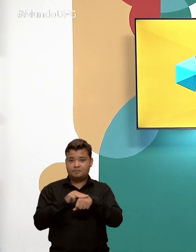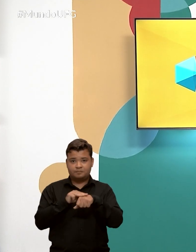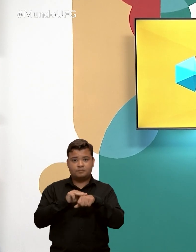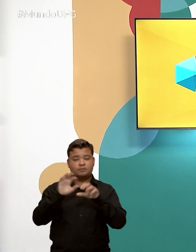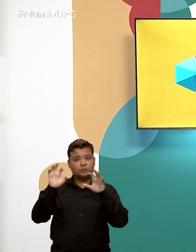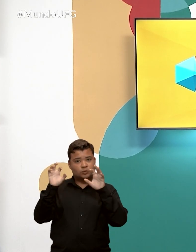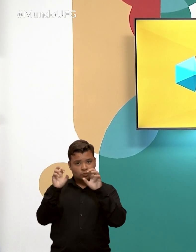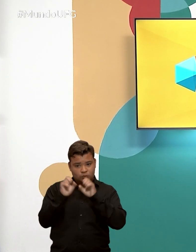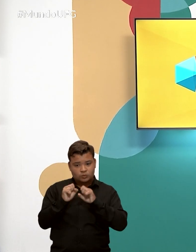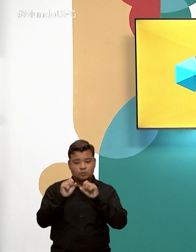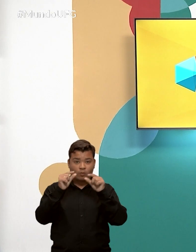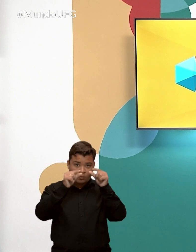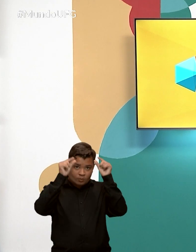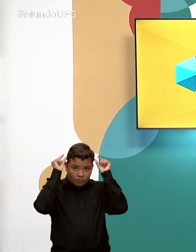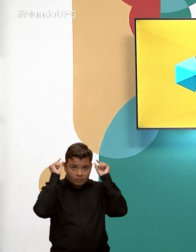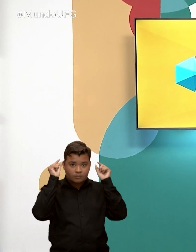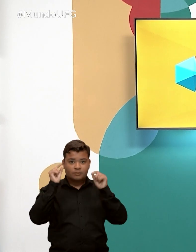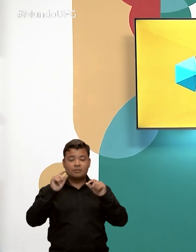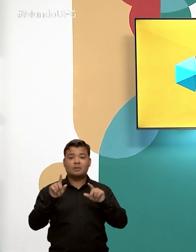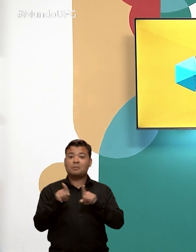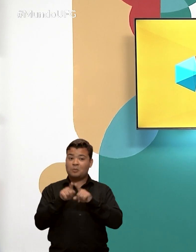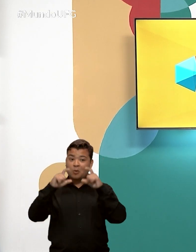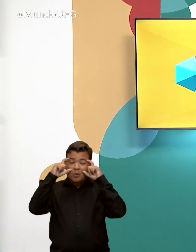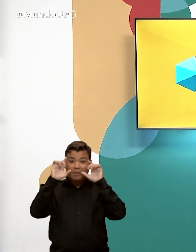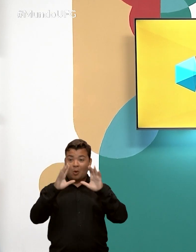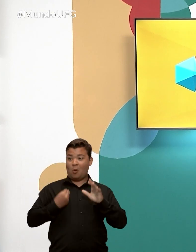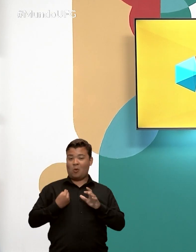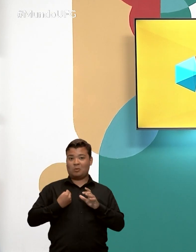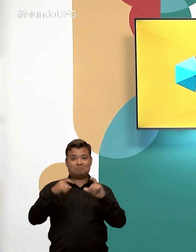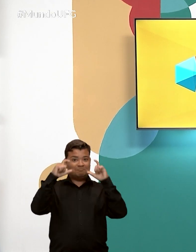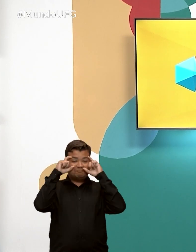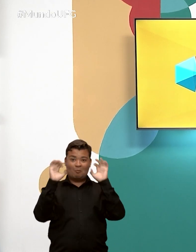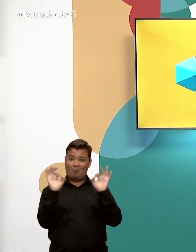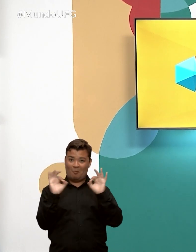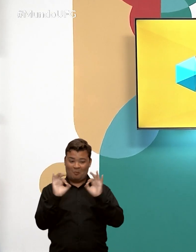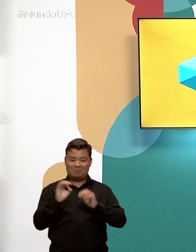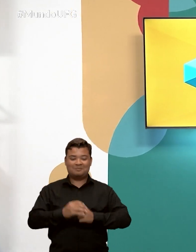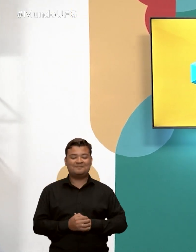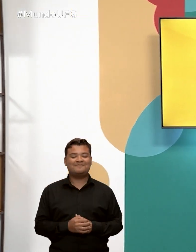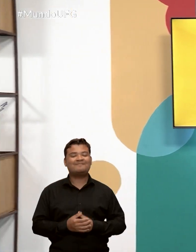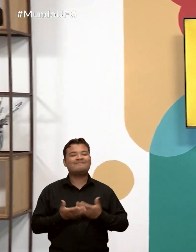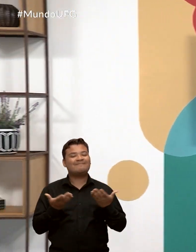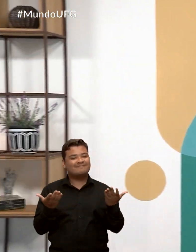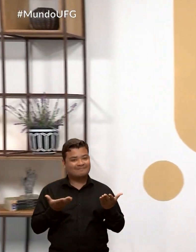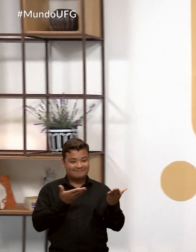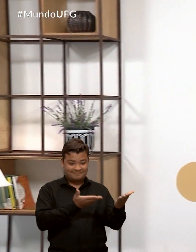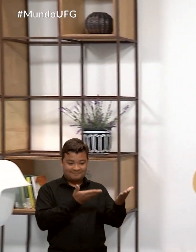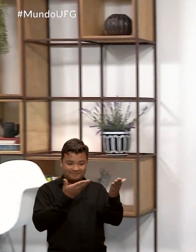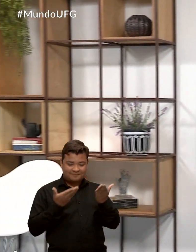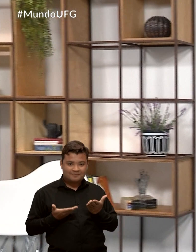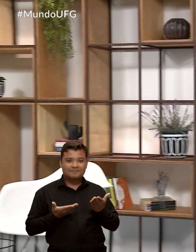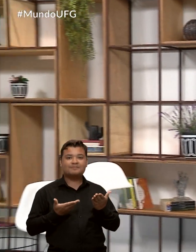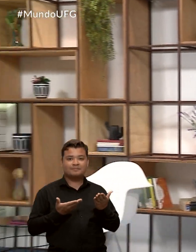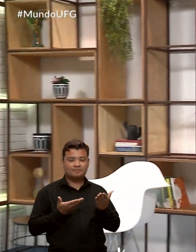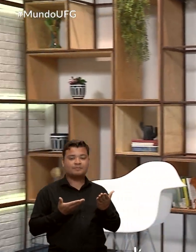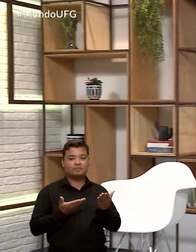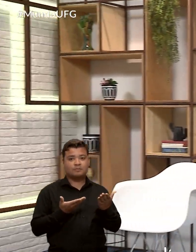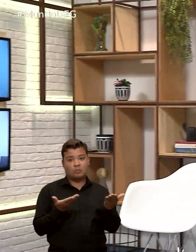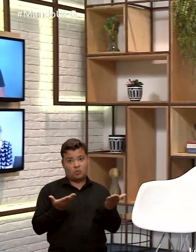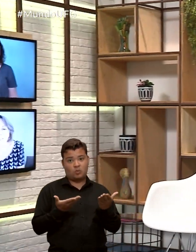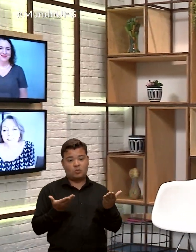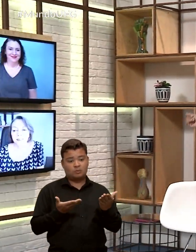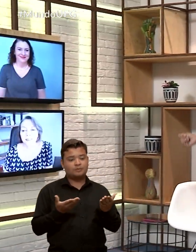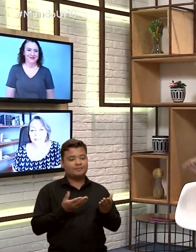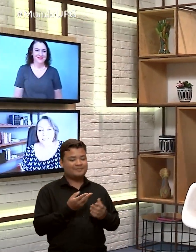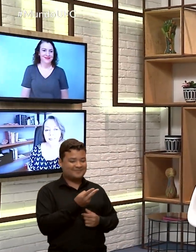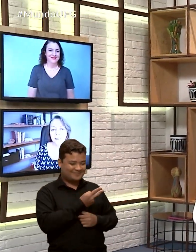e curtos e usa óculos, mas hoje ele não está usando óculos. Então vamos receber aqui as nossas convidadas de hoje.